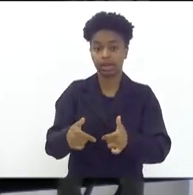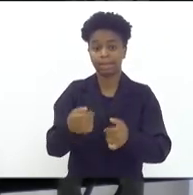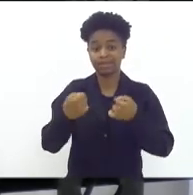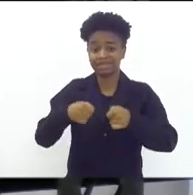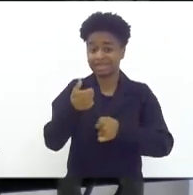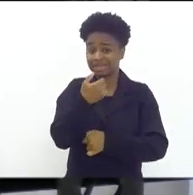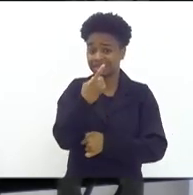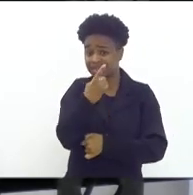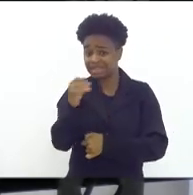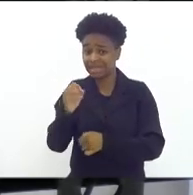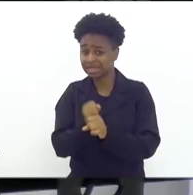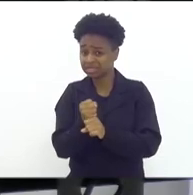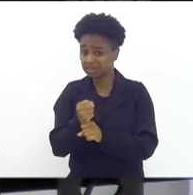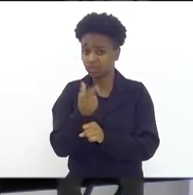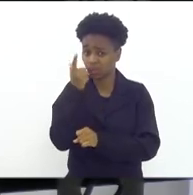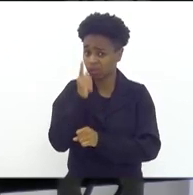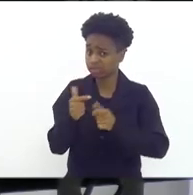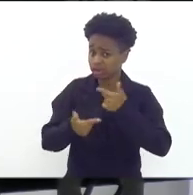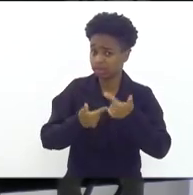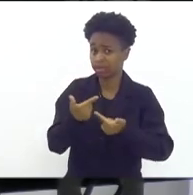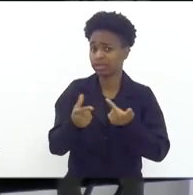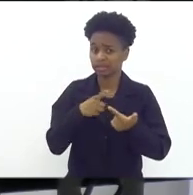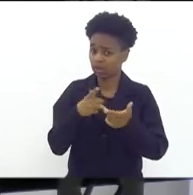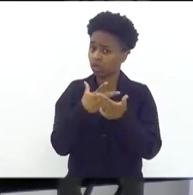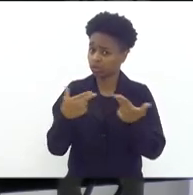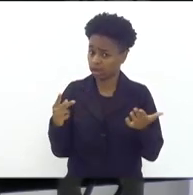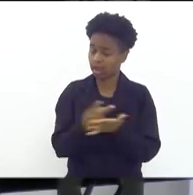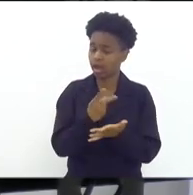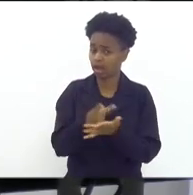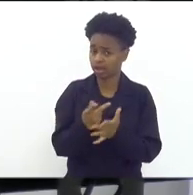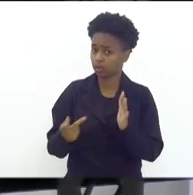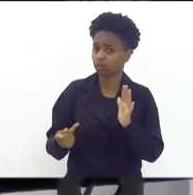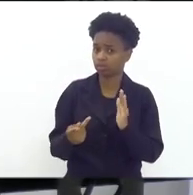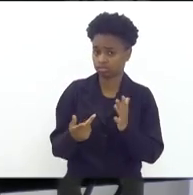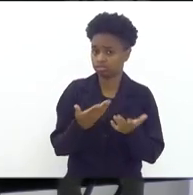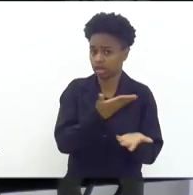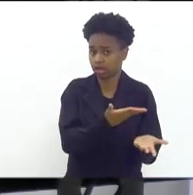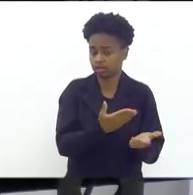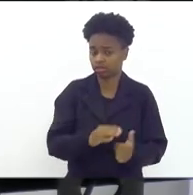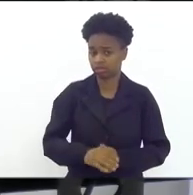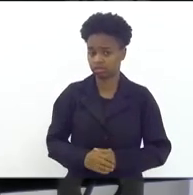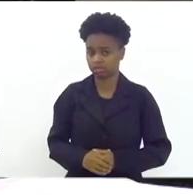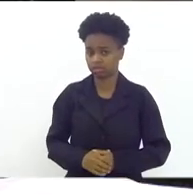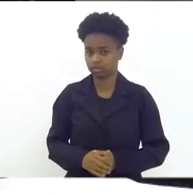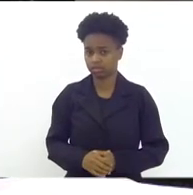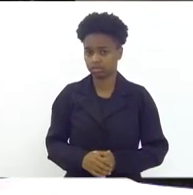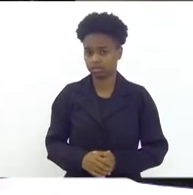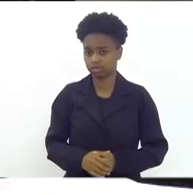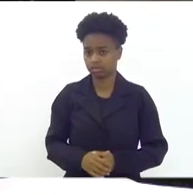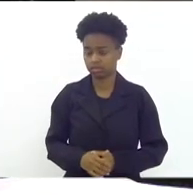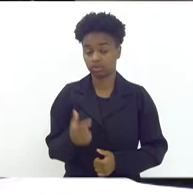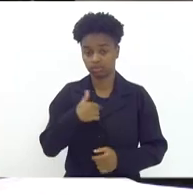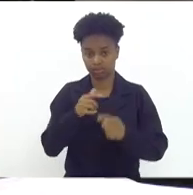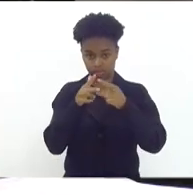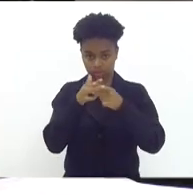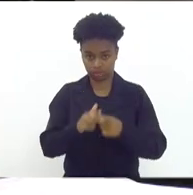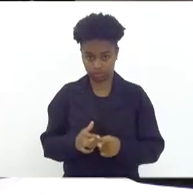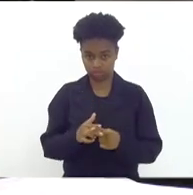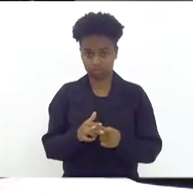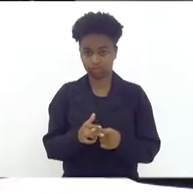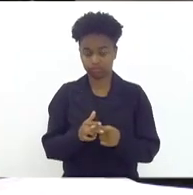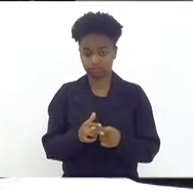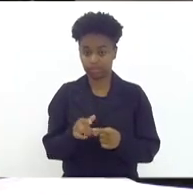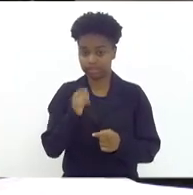10 anos para dar conta do seu trabalho Presidente alguma coisa errada tá acontecendo isso excelência é só fazendo uma correção por exemplo